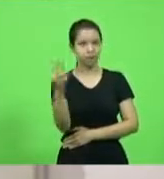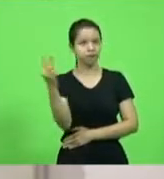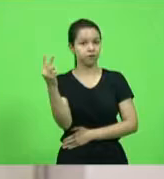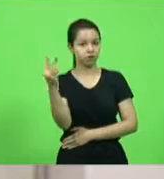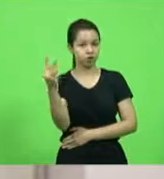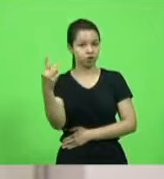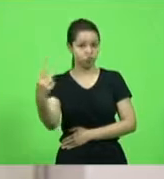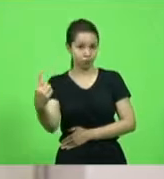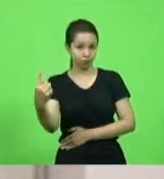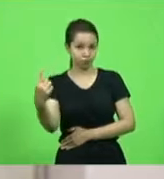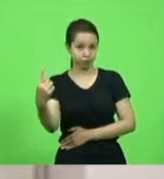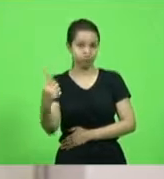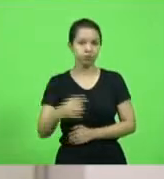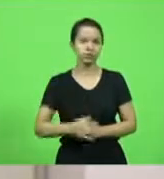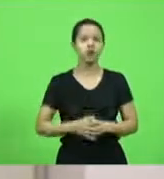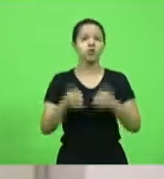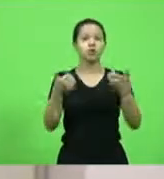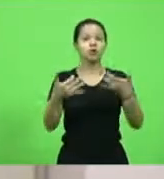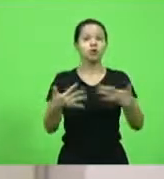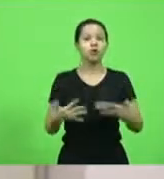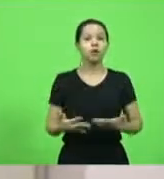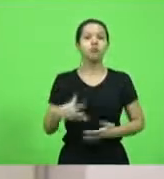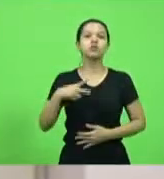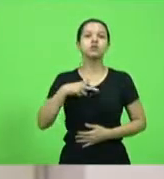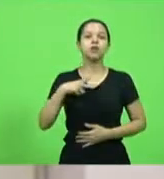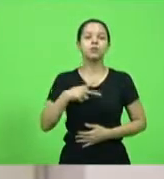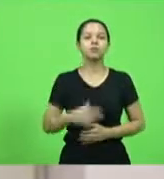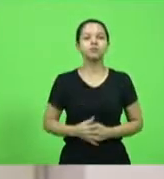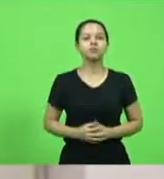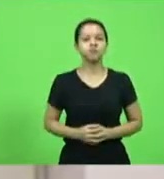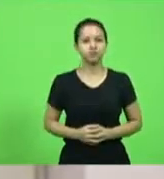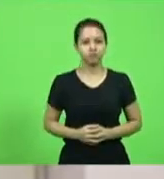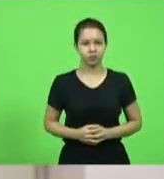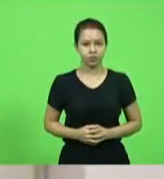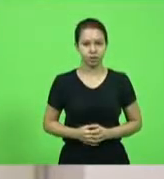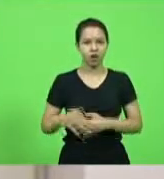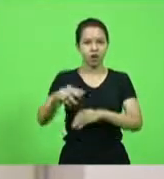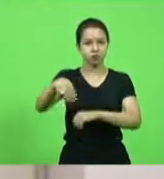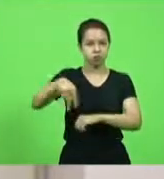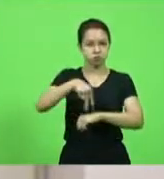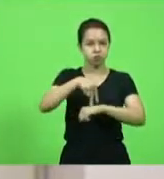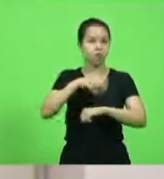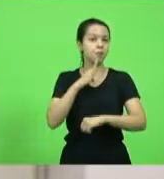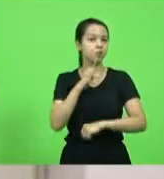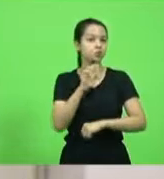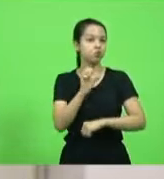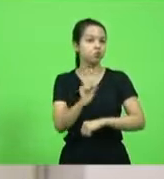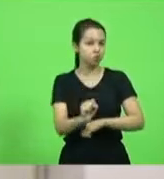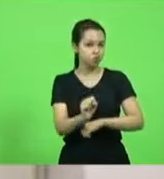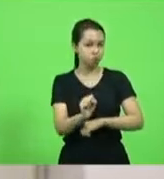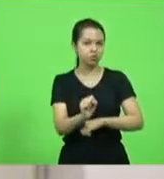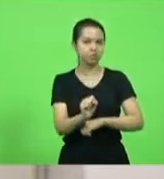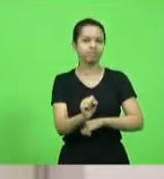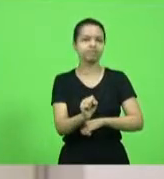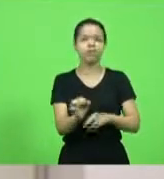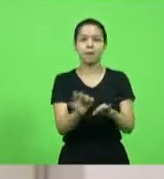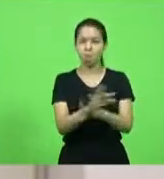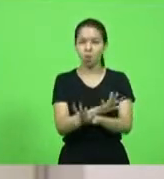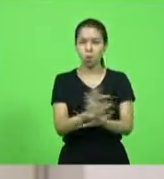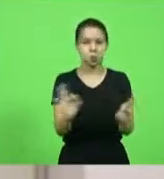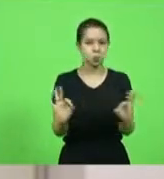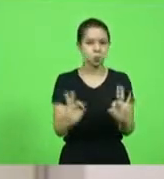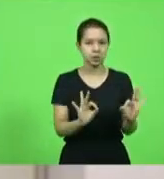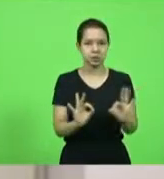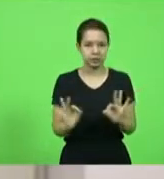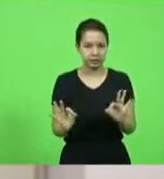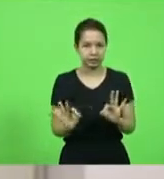022/2021. Explicações pessoais. Fez uso da palavra o senhor deputado Bruno Souza, nada mais havendo, senhor